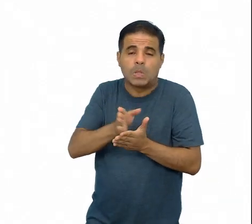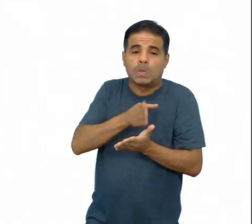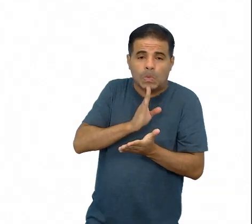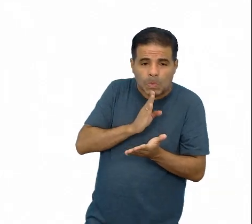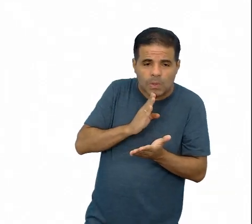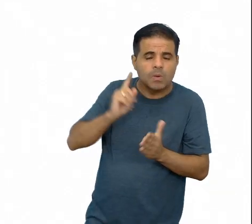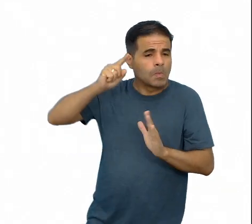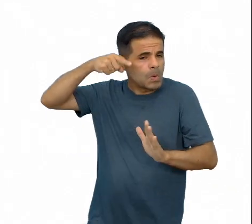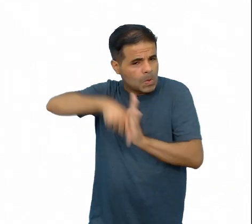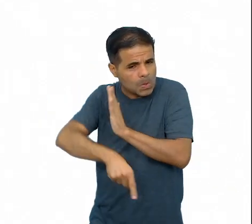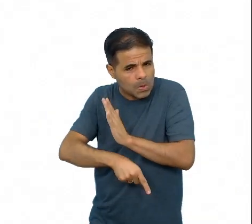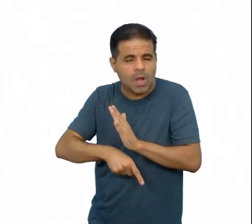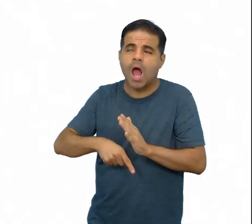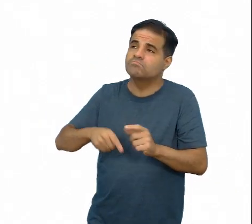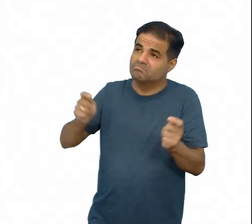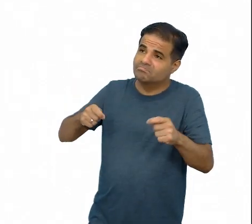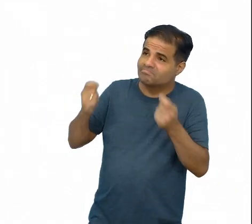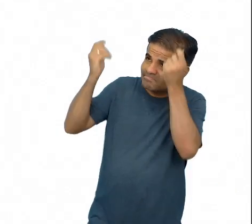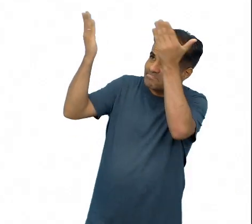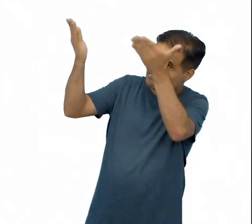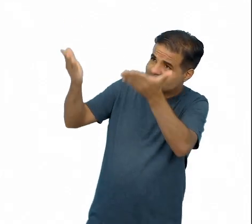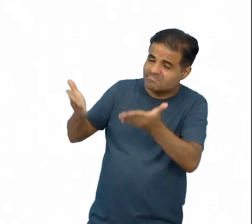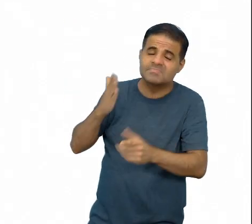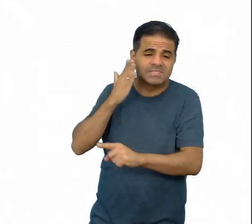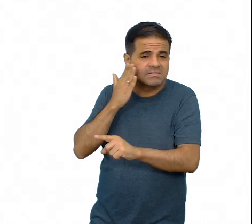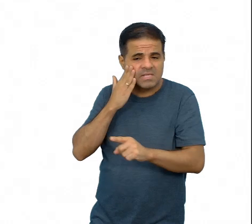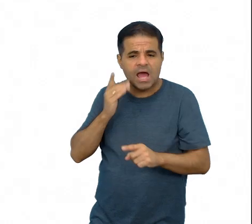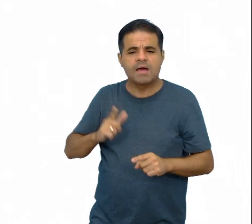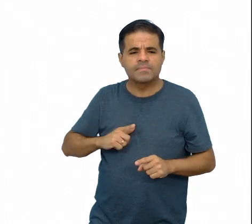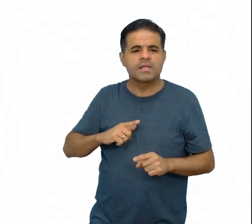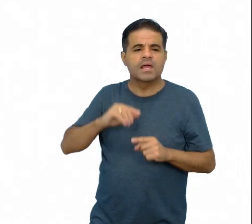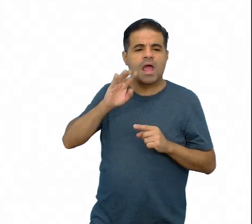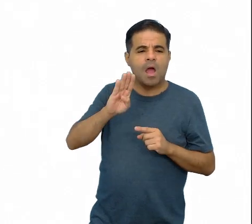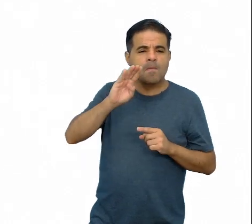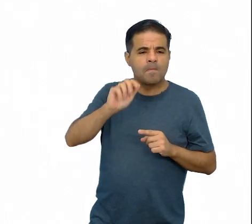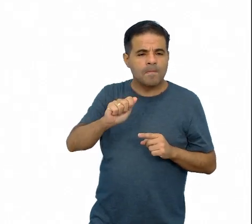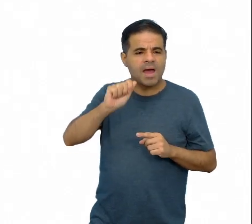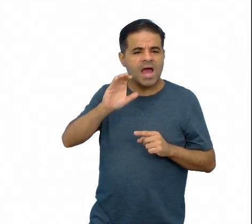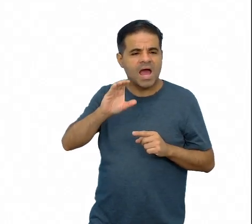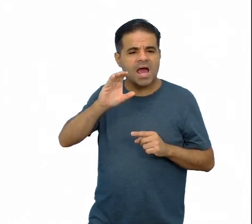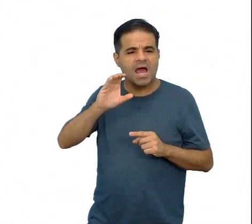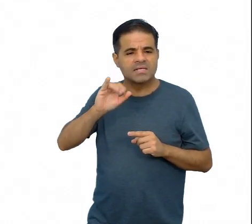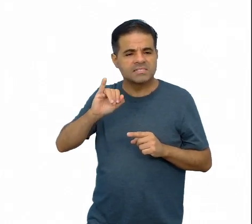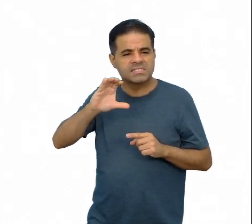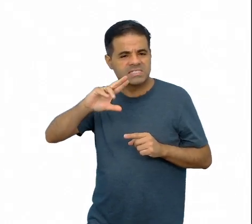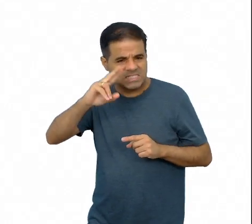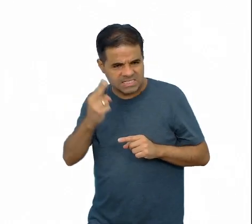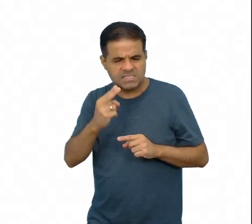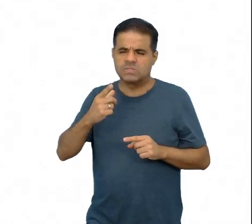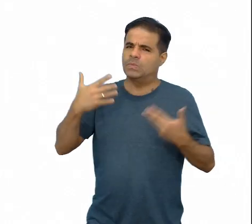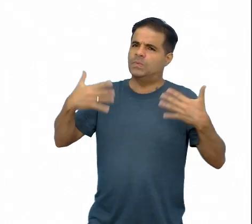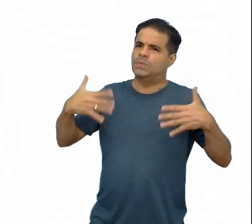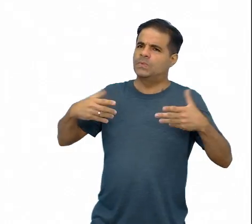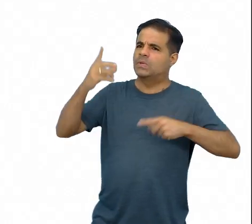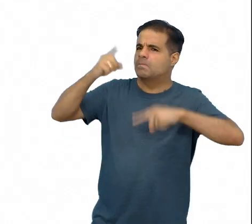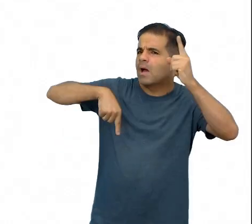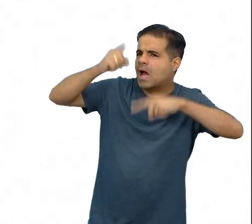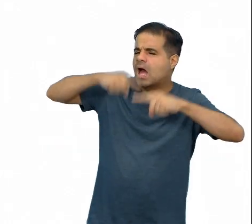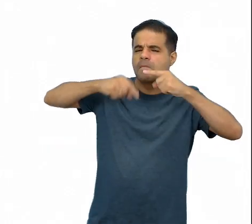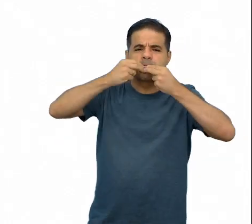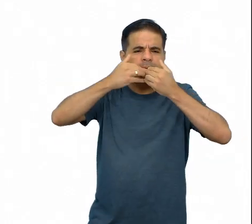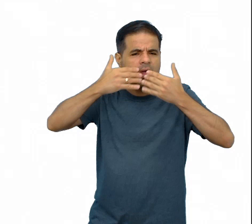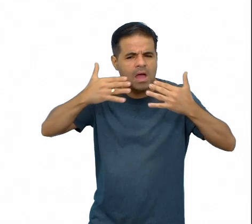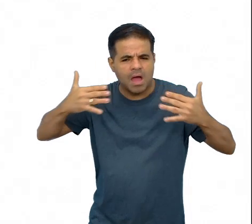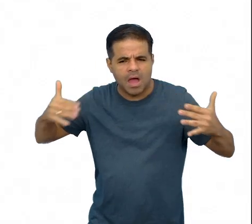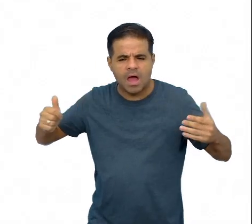da metodologia ativa, né, a gente sabe que a Lilian Bassic, ela tem muito material para isso, ela tem